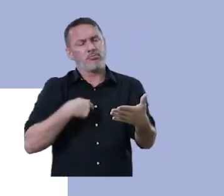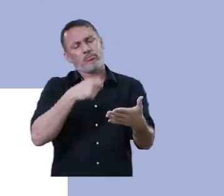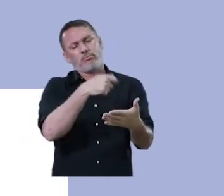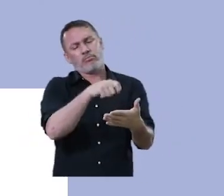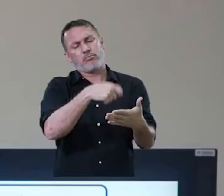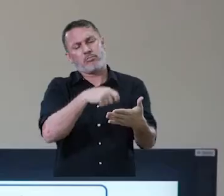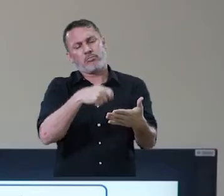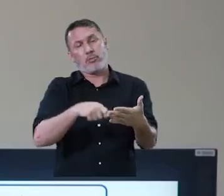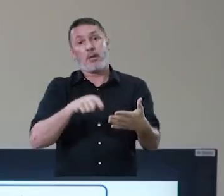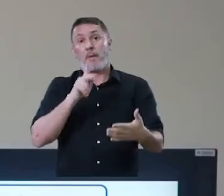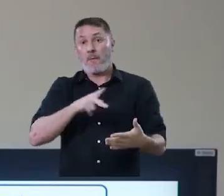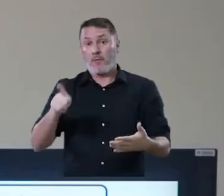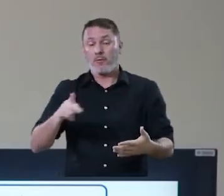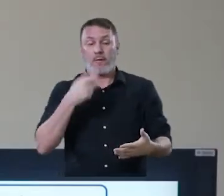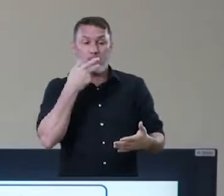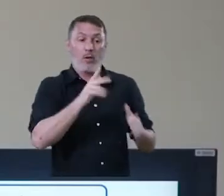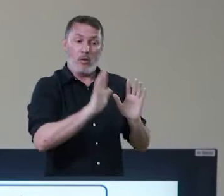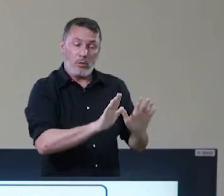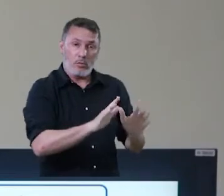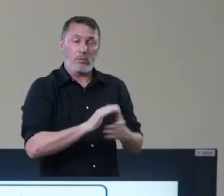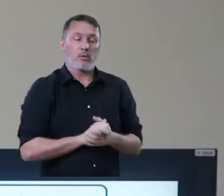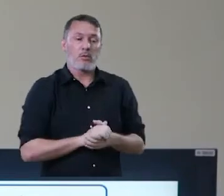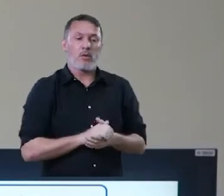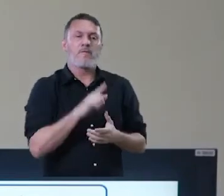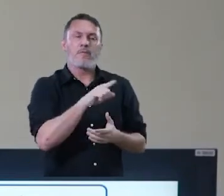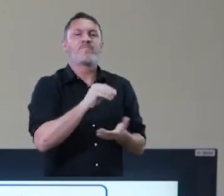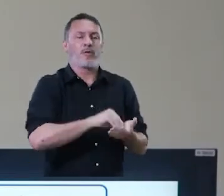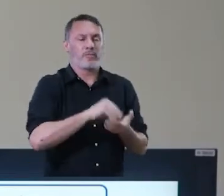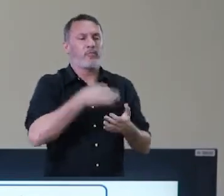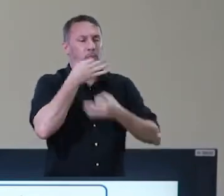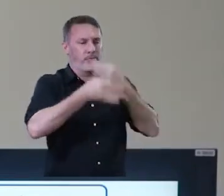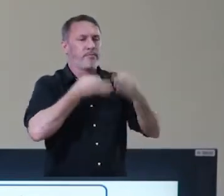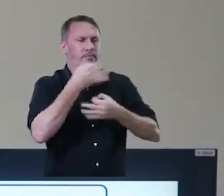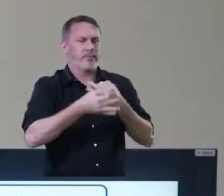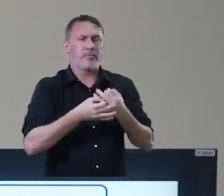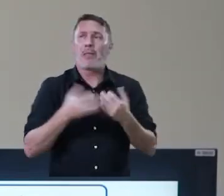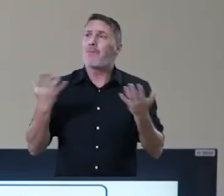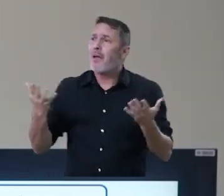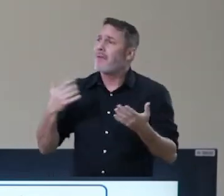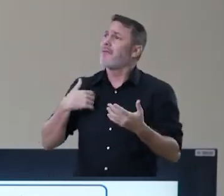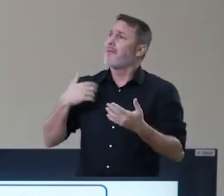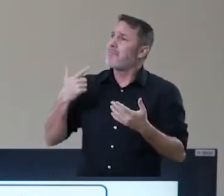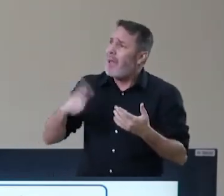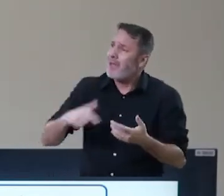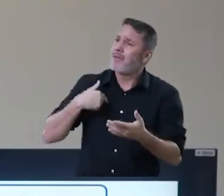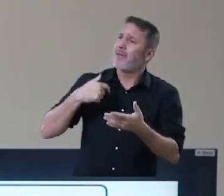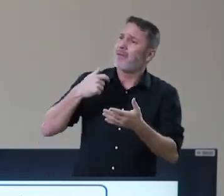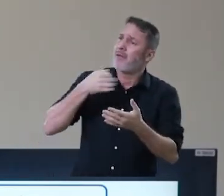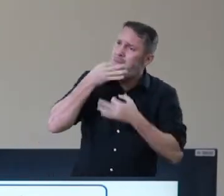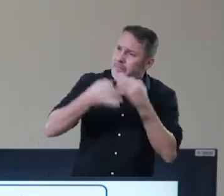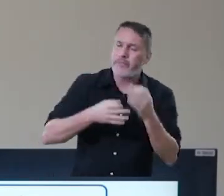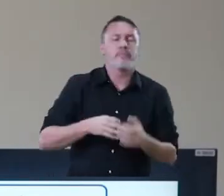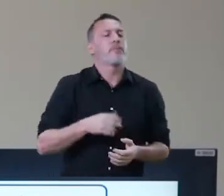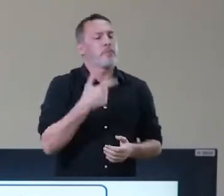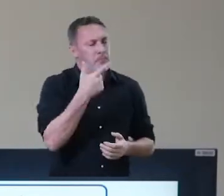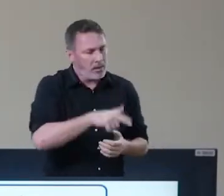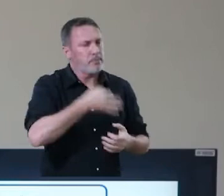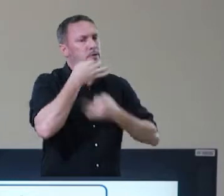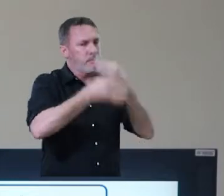redação e o seu professor fala assim, escreva assim, ó, argumente mais. Poxa, mas eu escrevi já tudo que eu